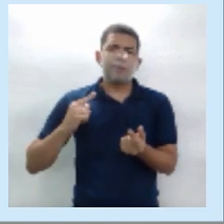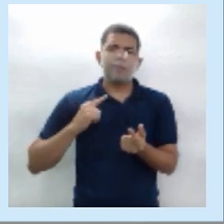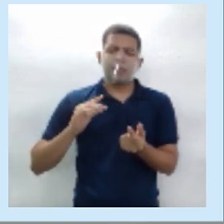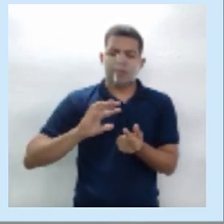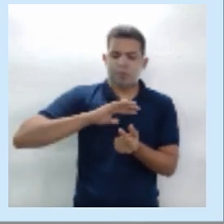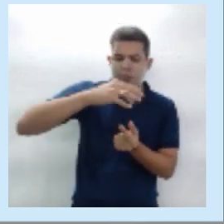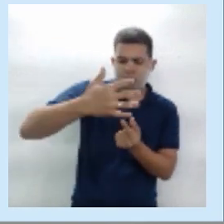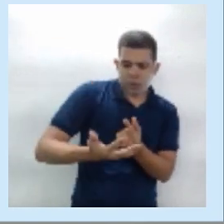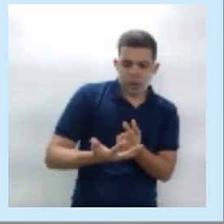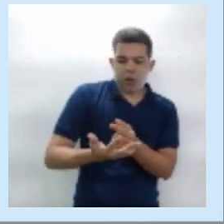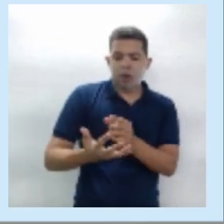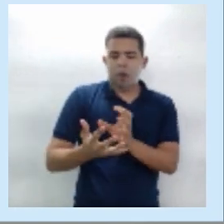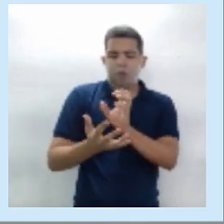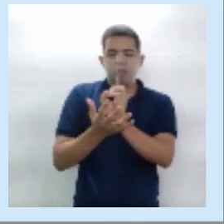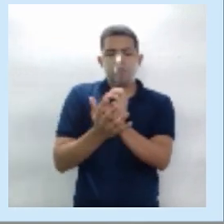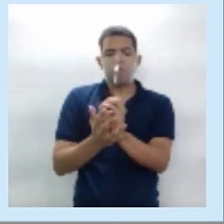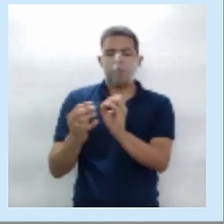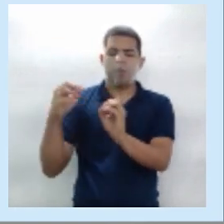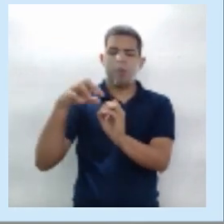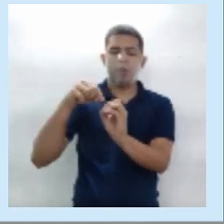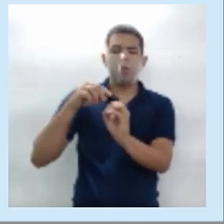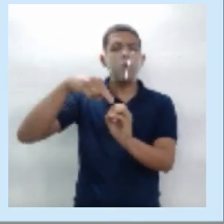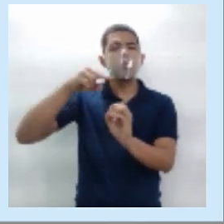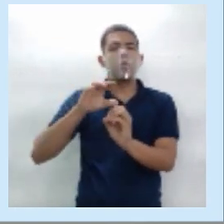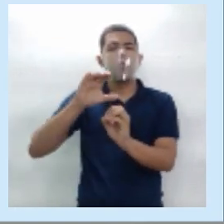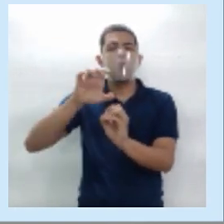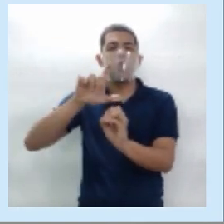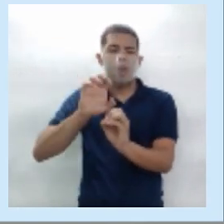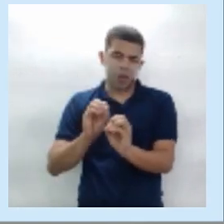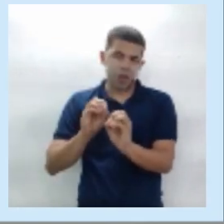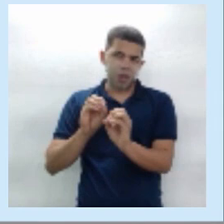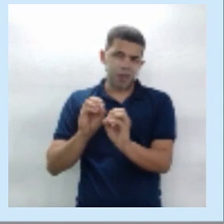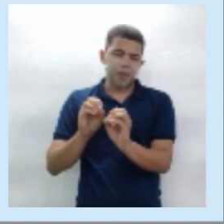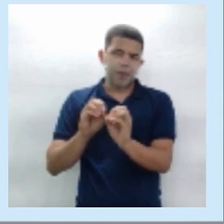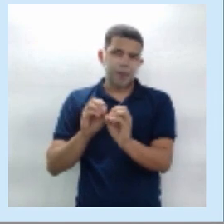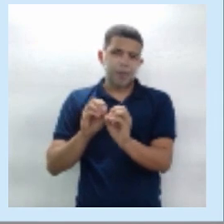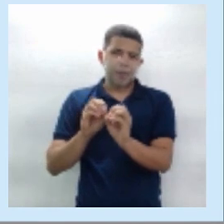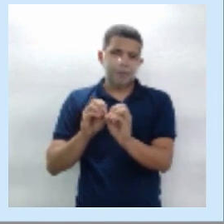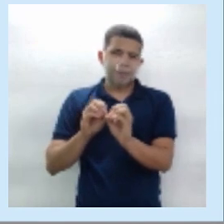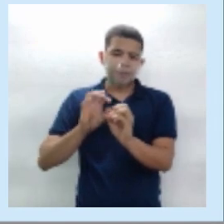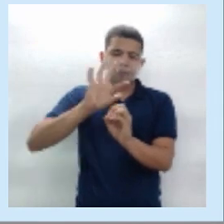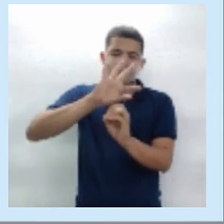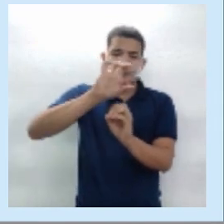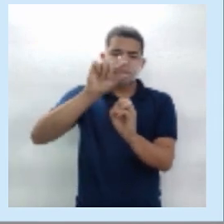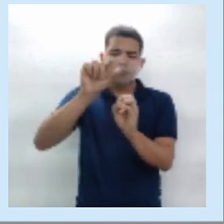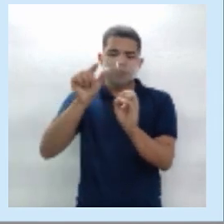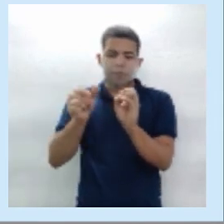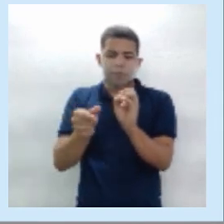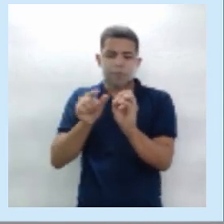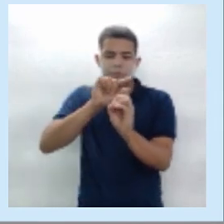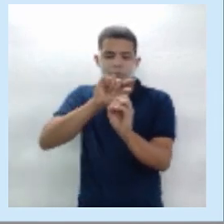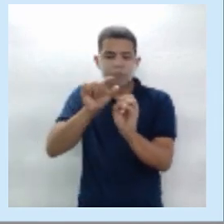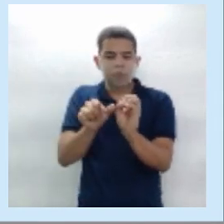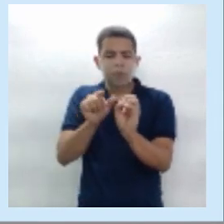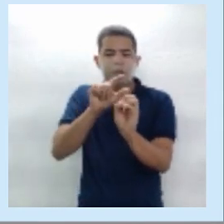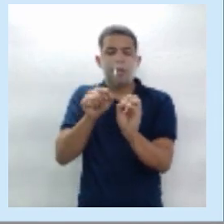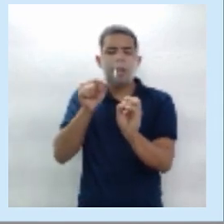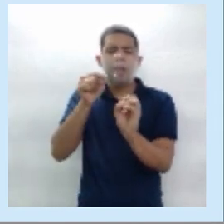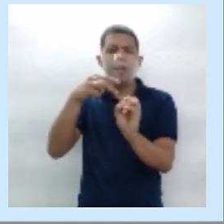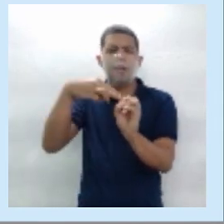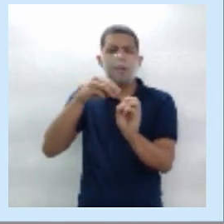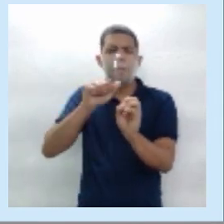e no núcleo. E o manto, na realidade, que a gente chama de magma, ele está ali